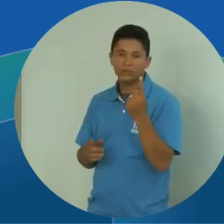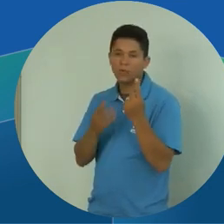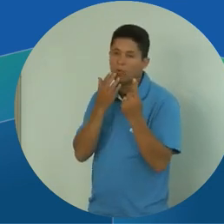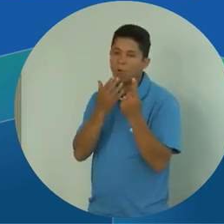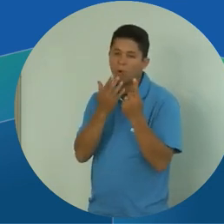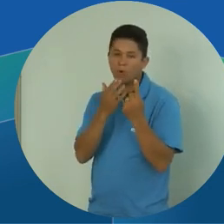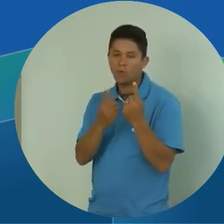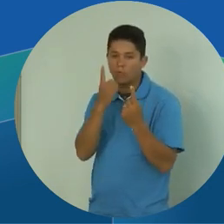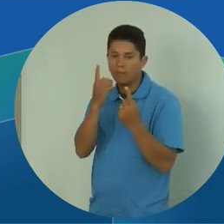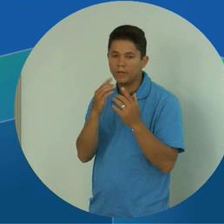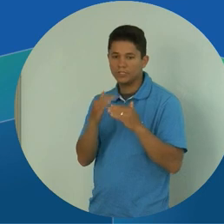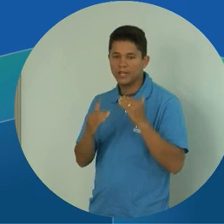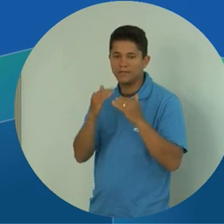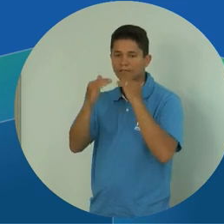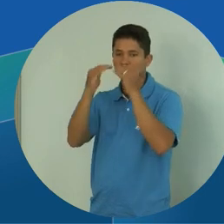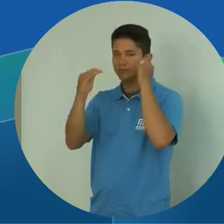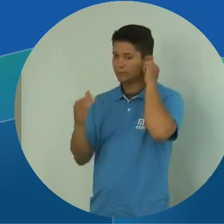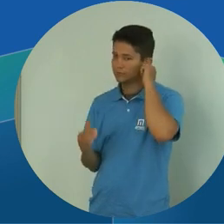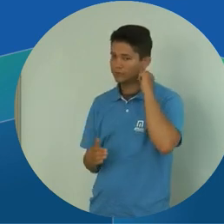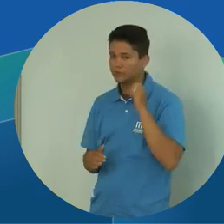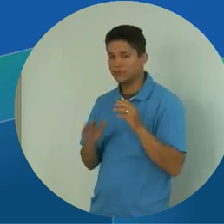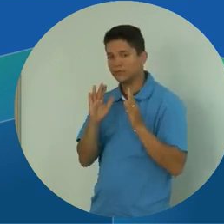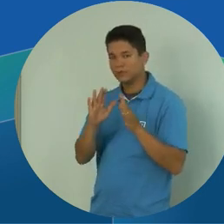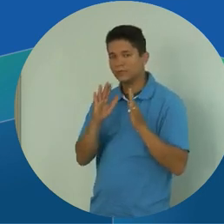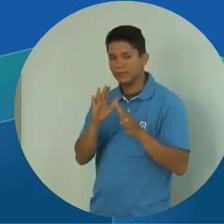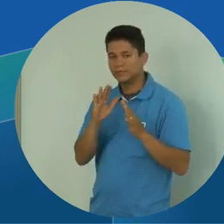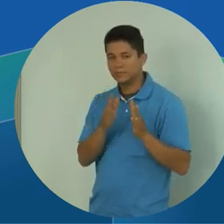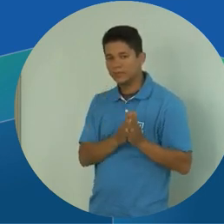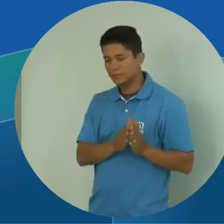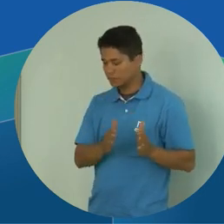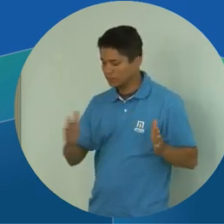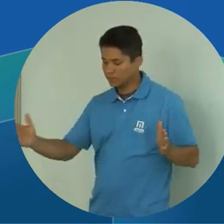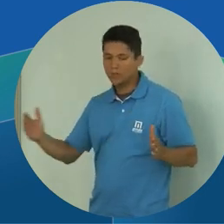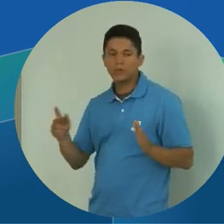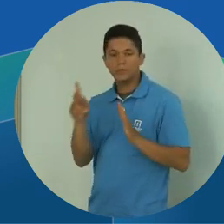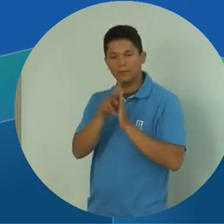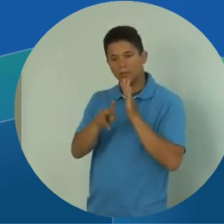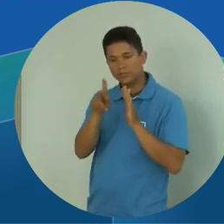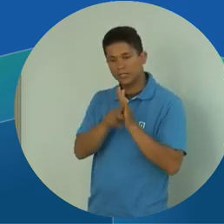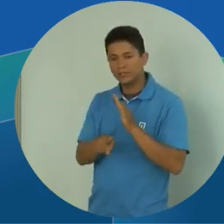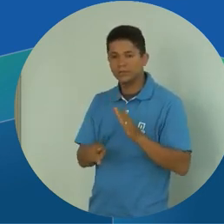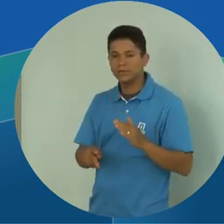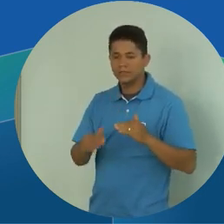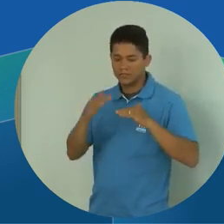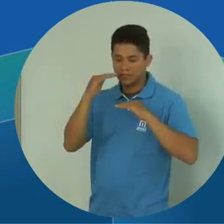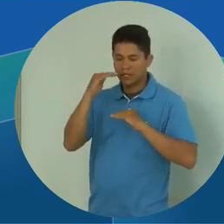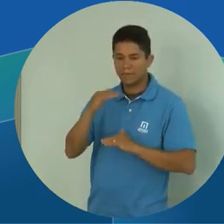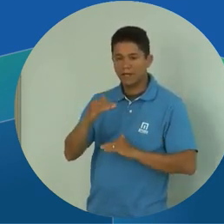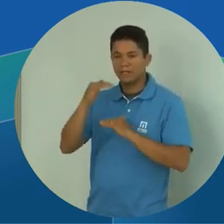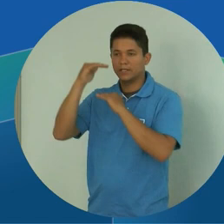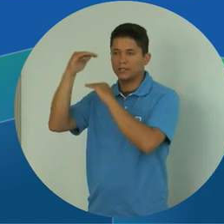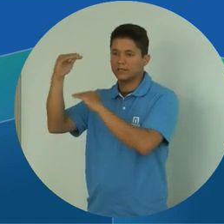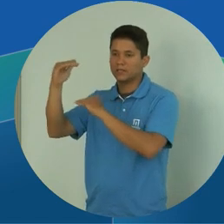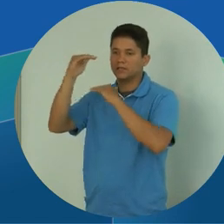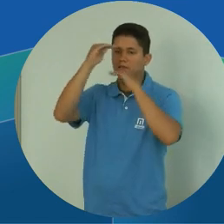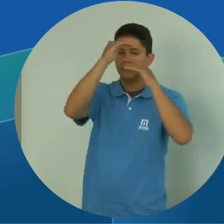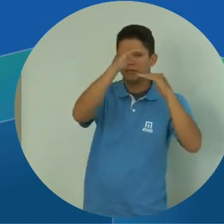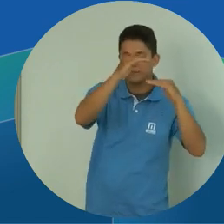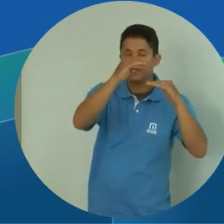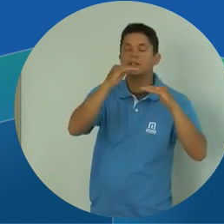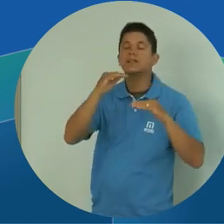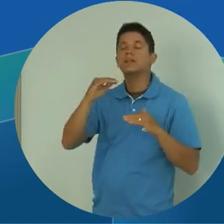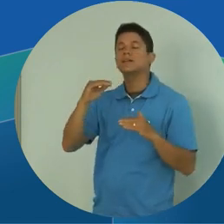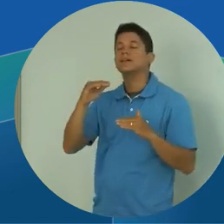de avanço. Mas, ao longo do projeto, as camadas que estavam a datas futuras daquela da